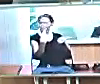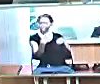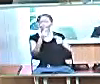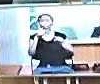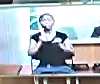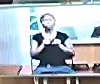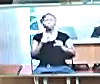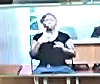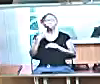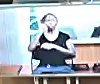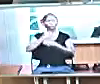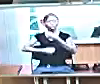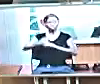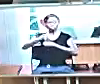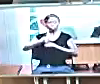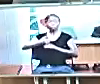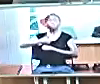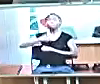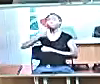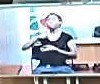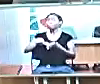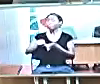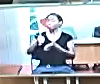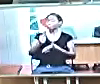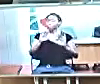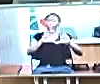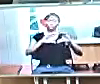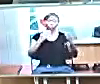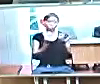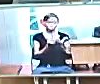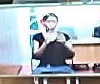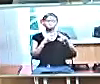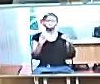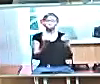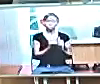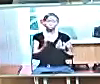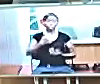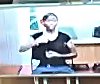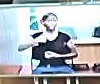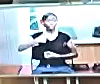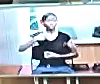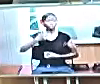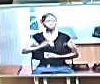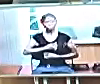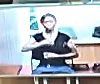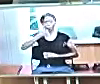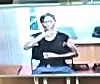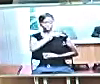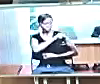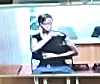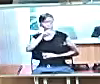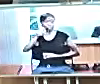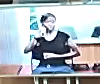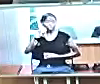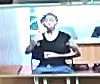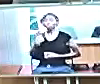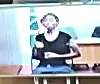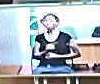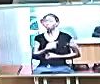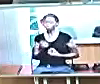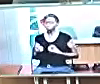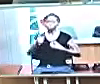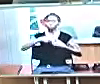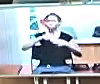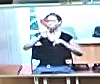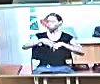passado o primeiro anos que a comissão teve sob a minha presidência nós voltamos ao interior com a comissão de participação